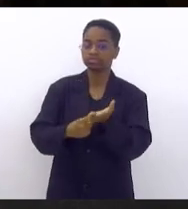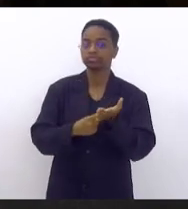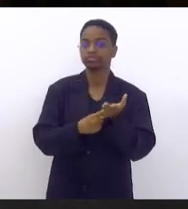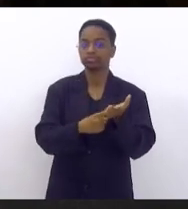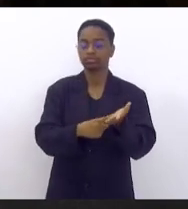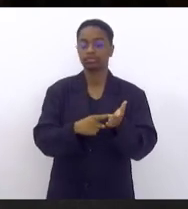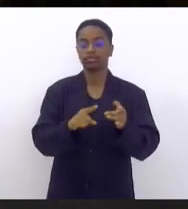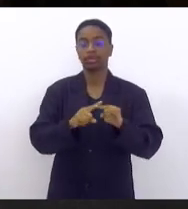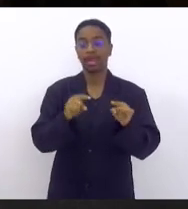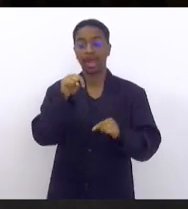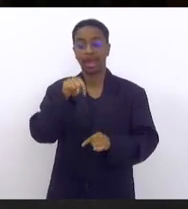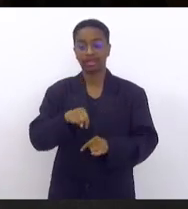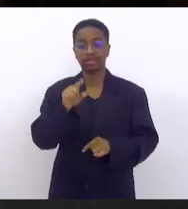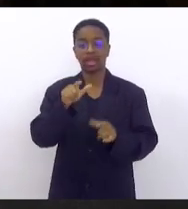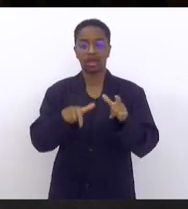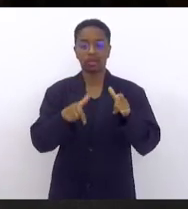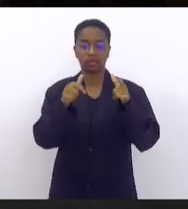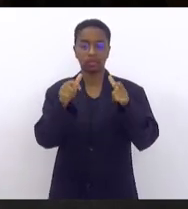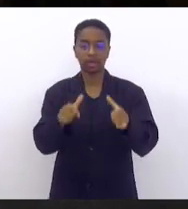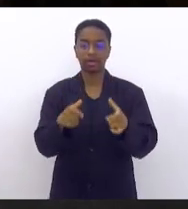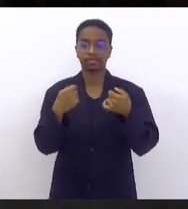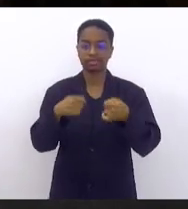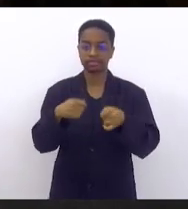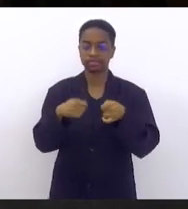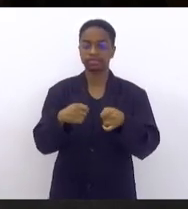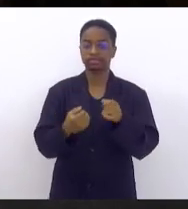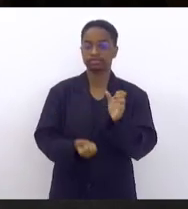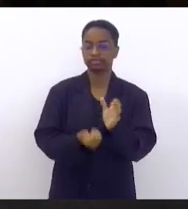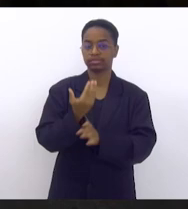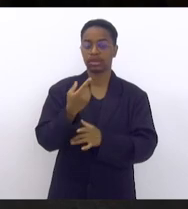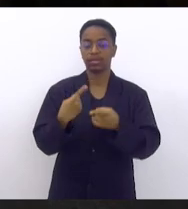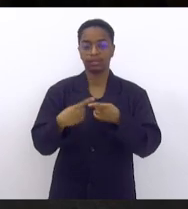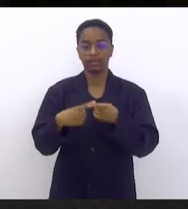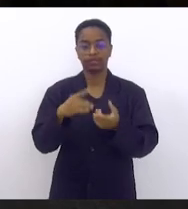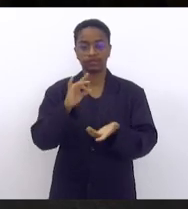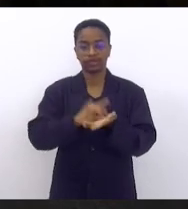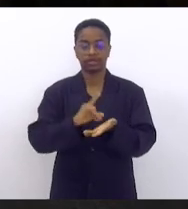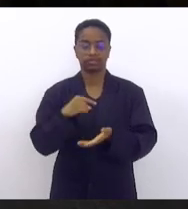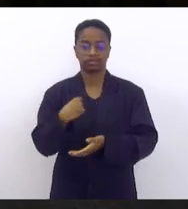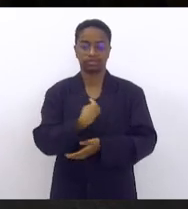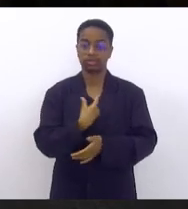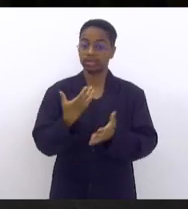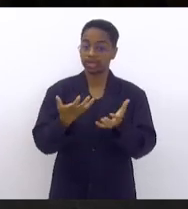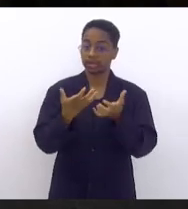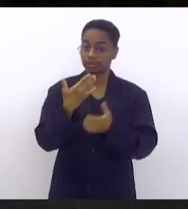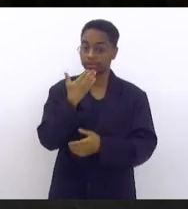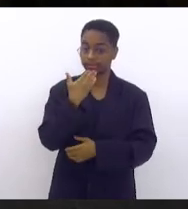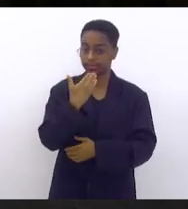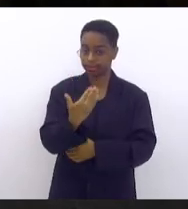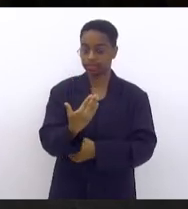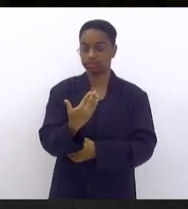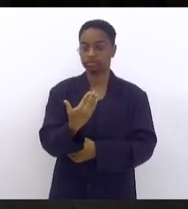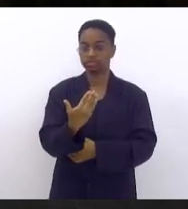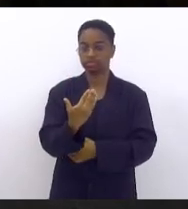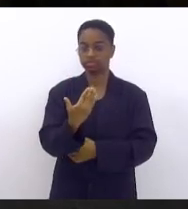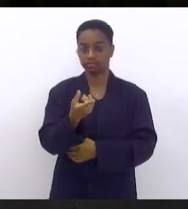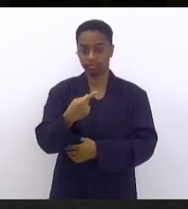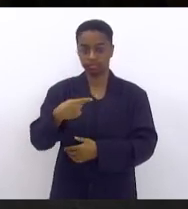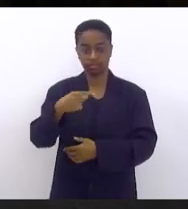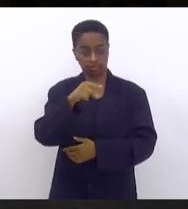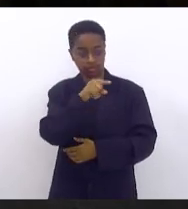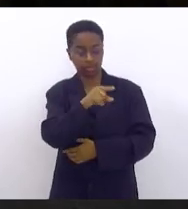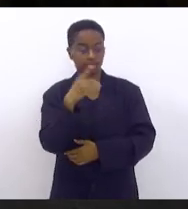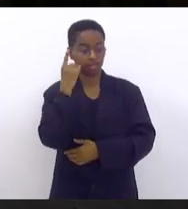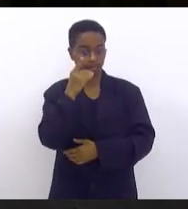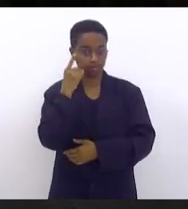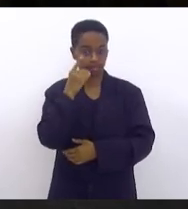o parlamento é o lugar de se construir isso. A gente quer aqui, de verdade, pedir ao senhor, que é um deputado da bancada